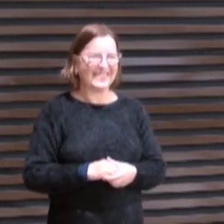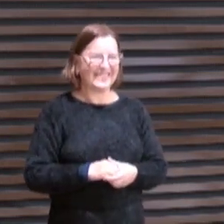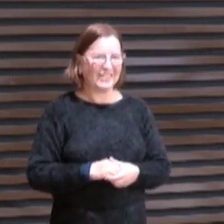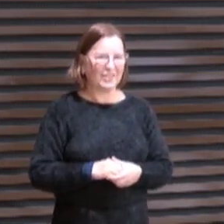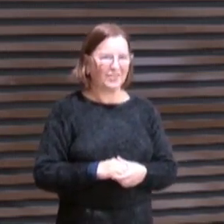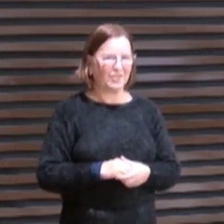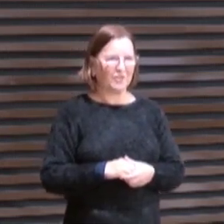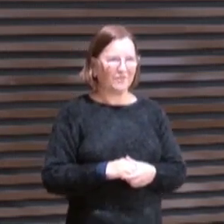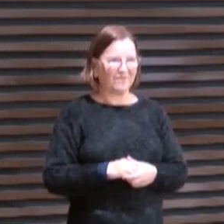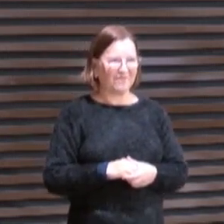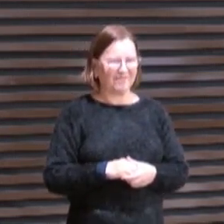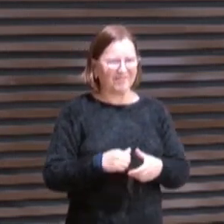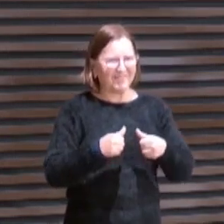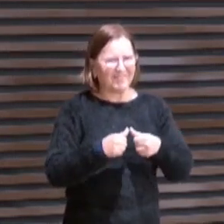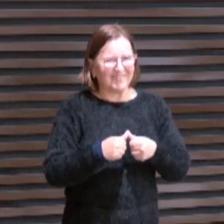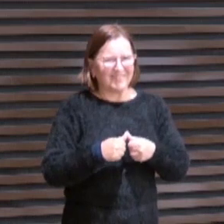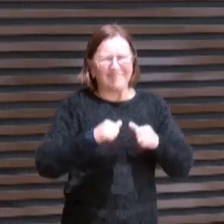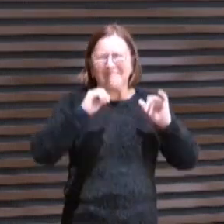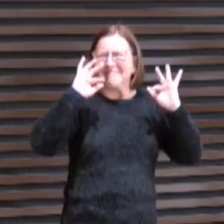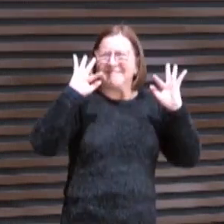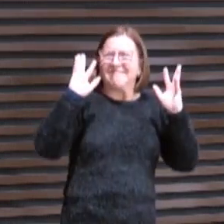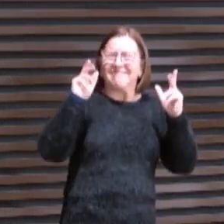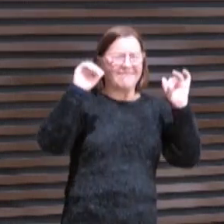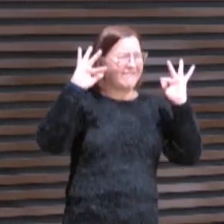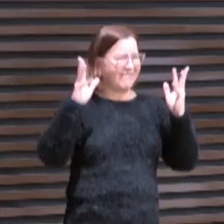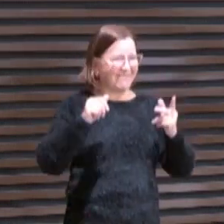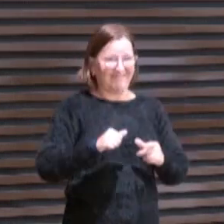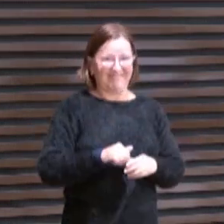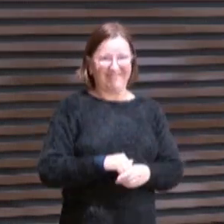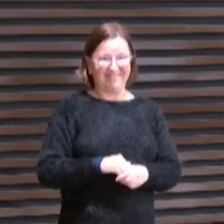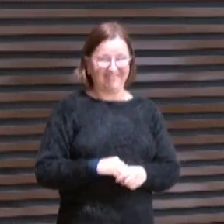Isso é demais, isso é demais.